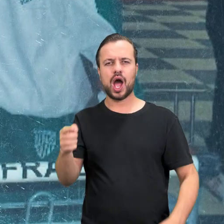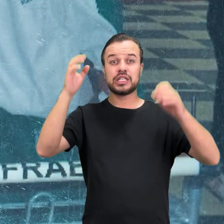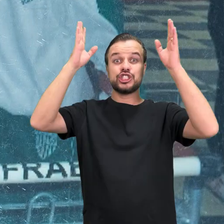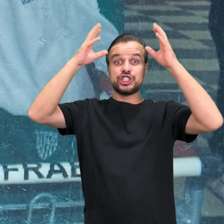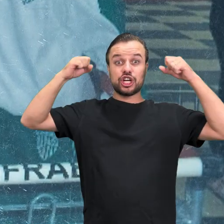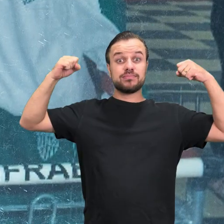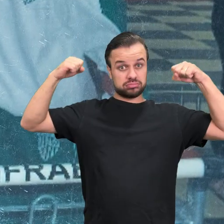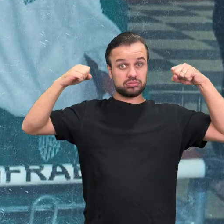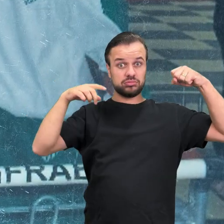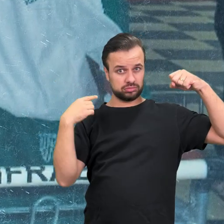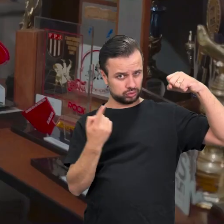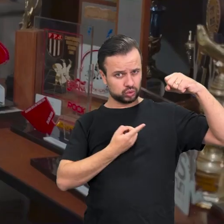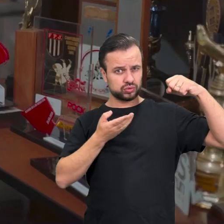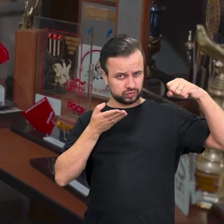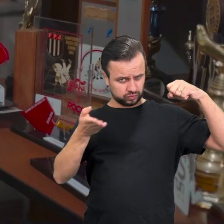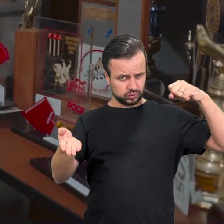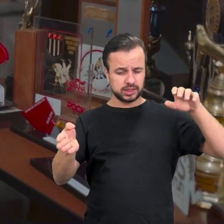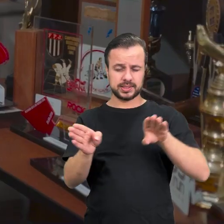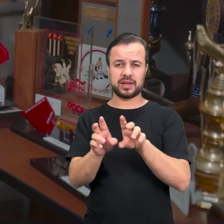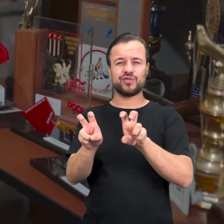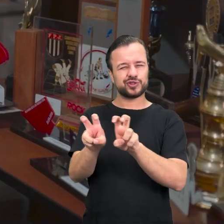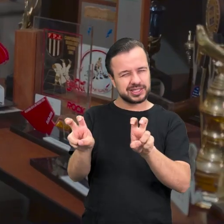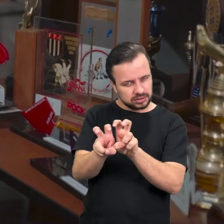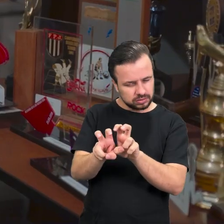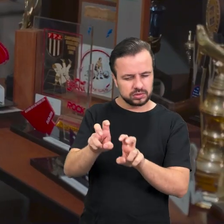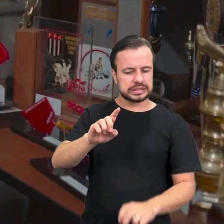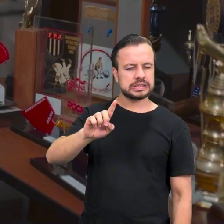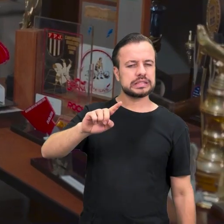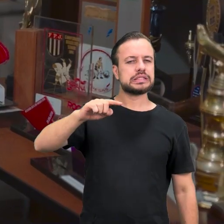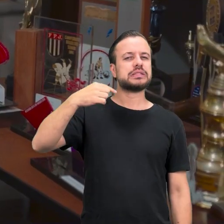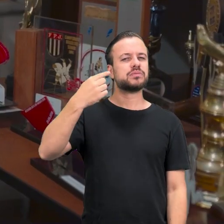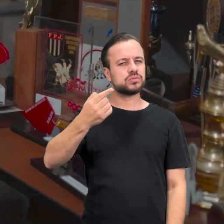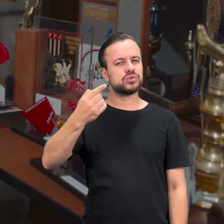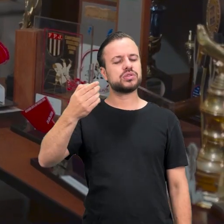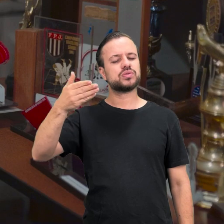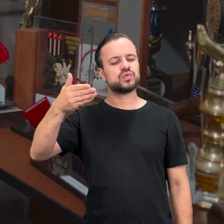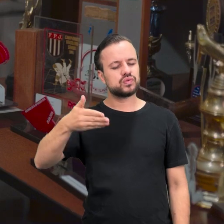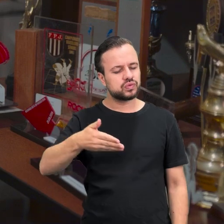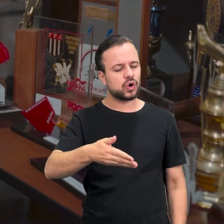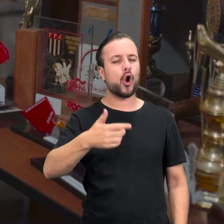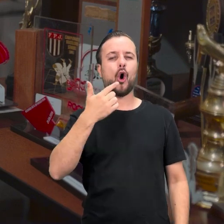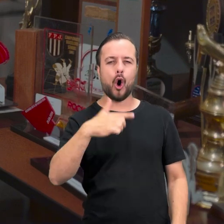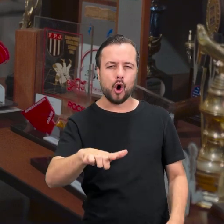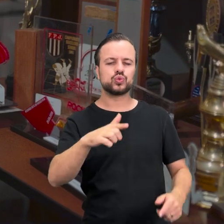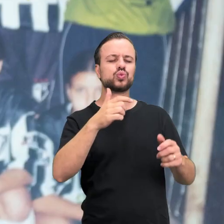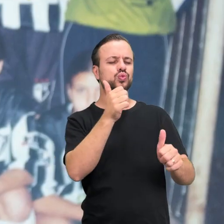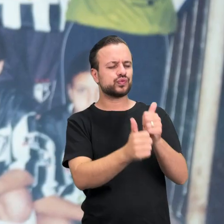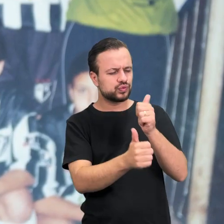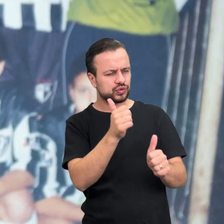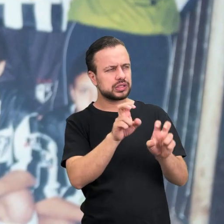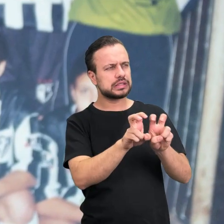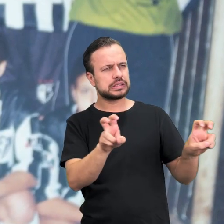jogamos a Liga Nacional de Futsal, aí depois nós fomos para Caçador, jogamos a Liga Futsal,